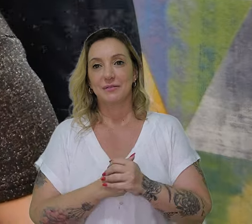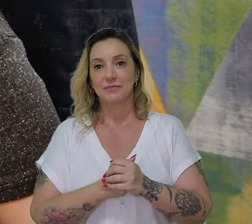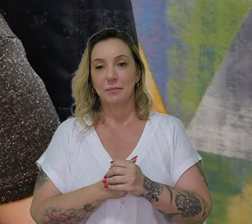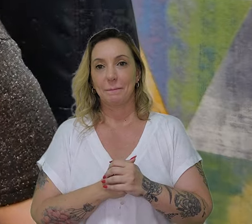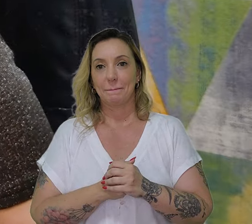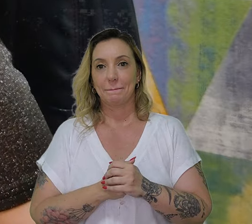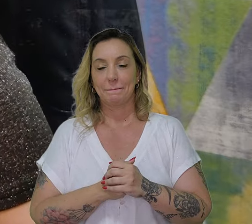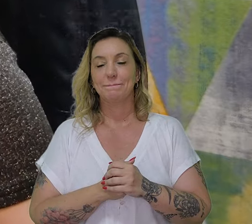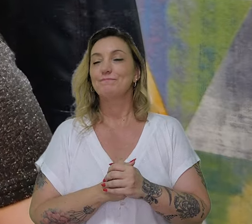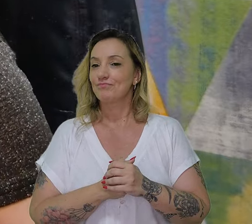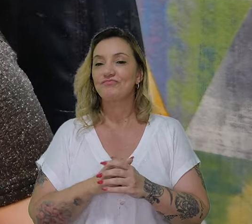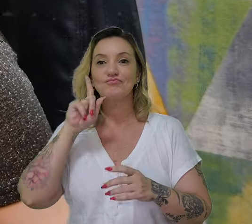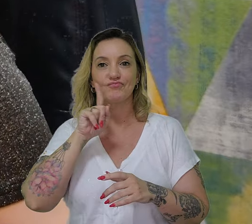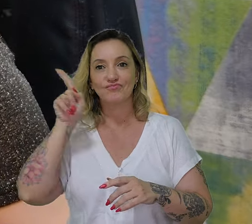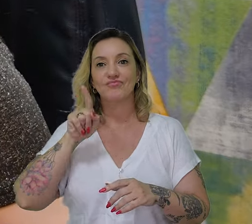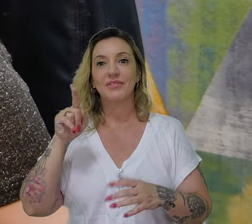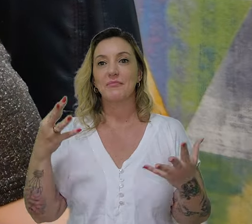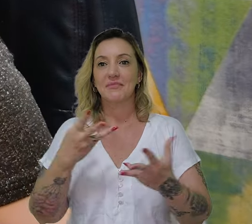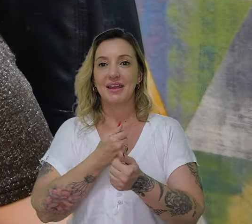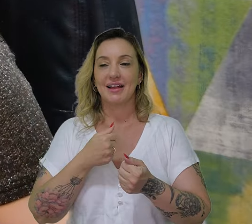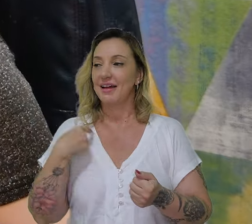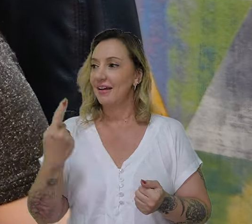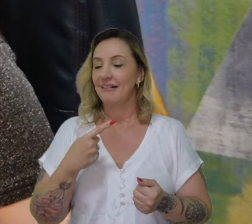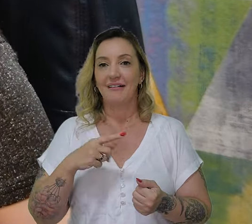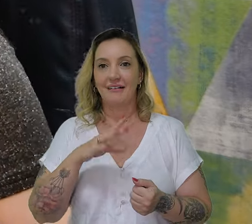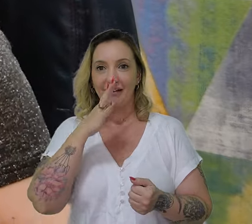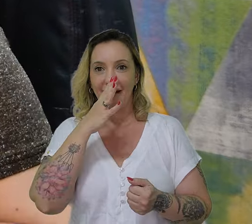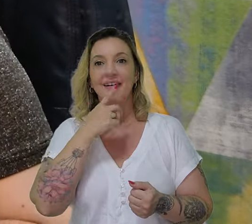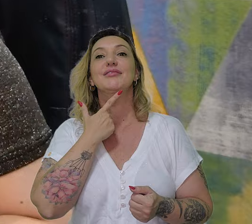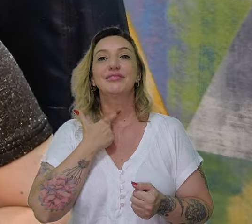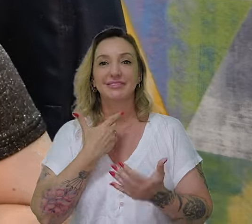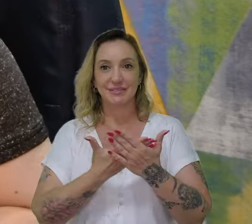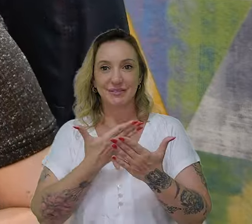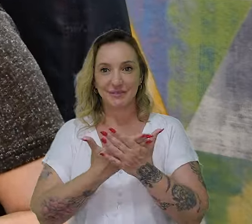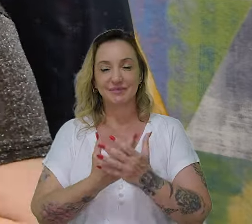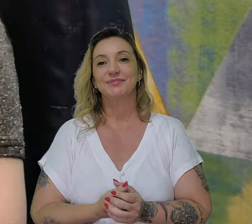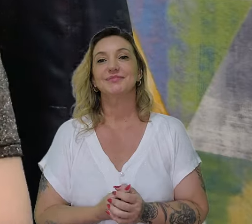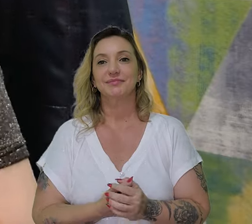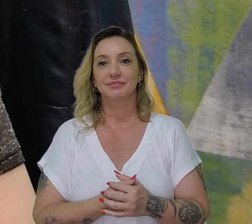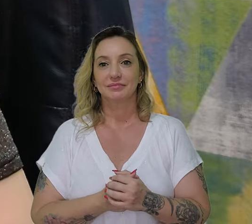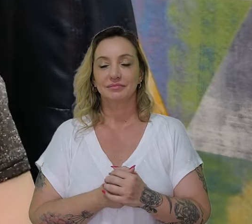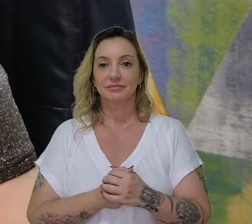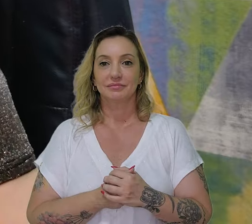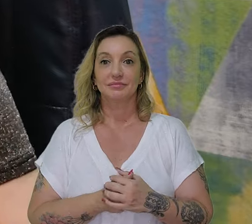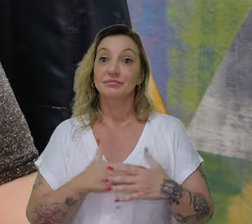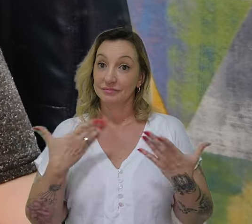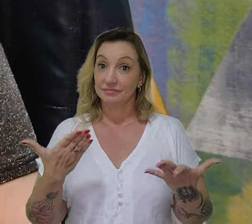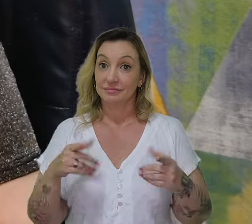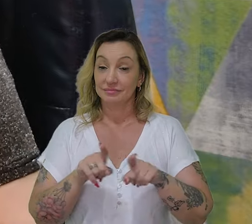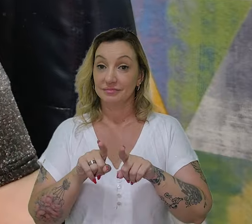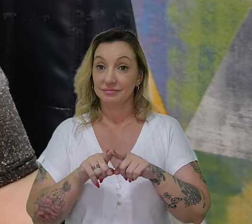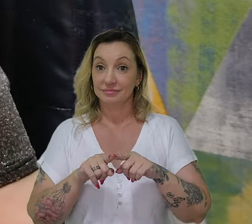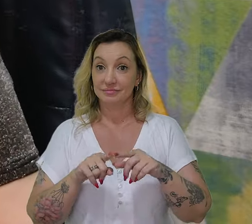obrigada é maravilhosa acho que todo mundo aqui que ouviu ficou com vontade de estudar lá e gente a gente também tá